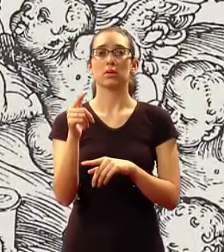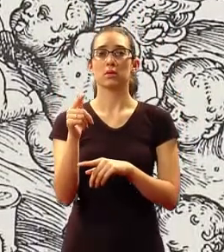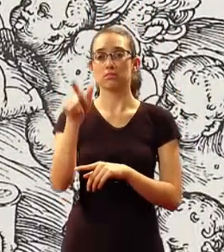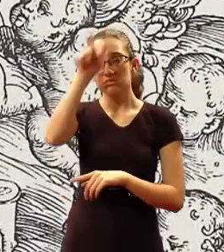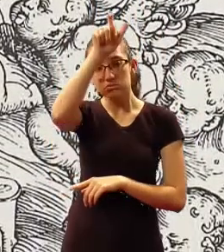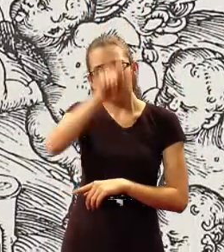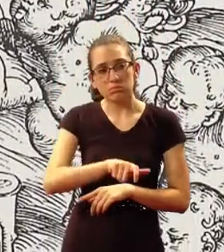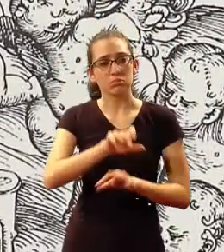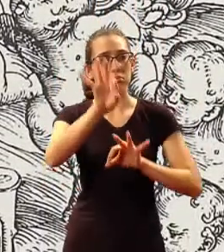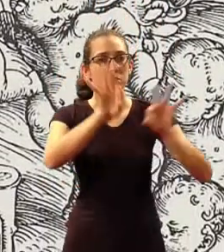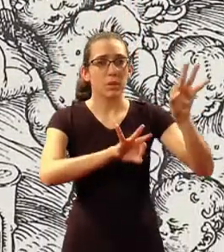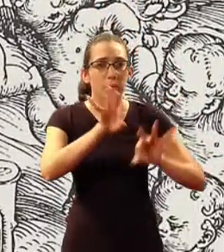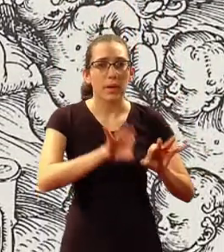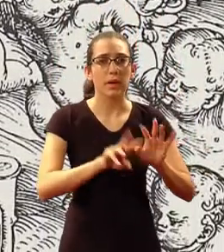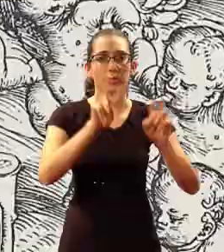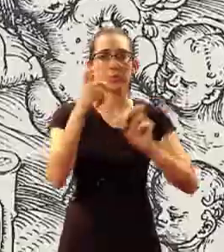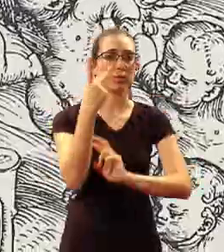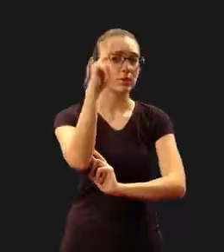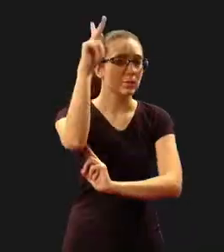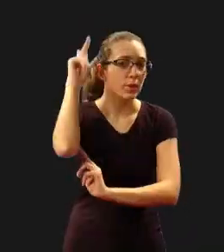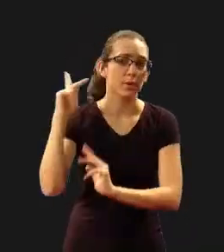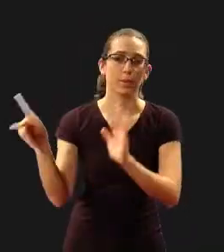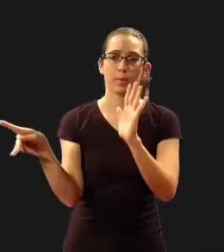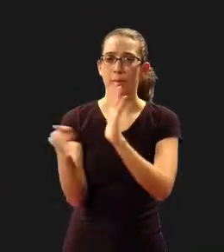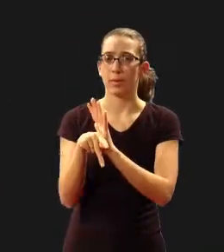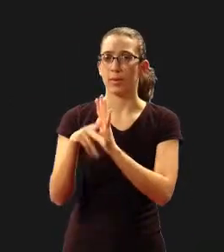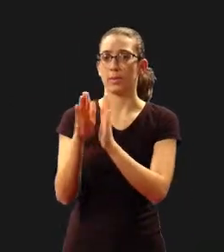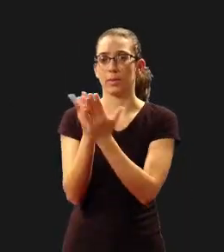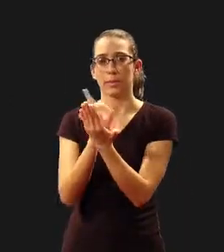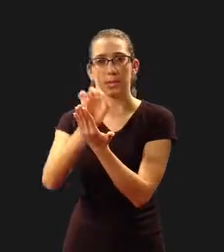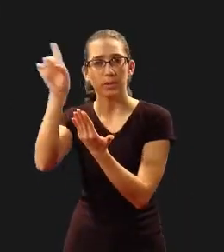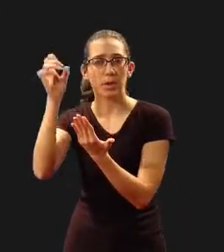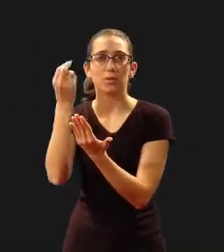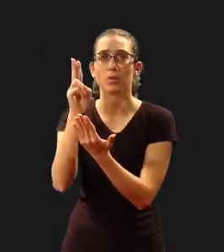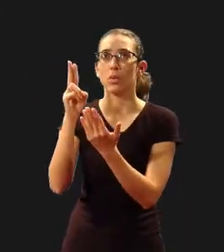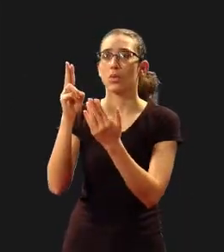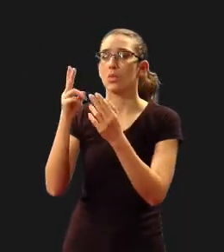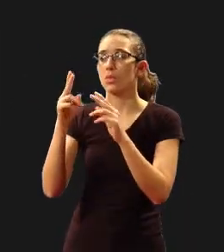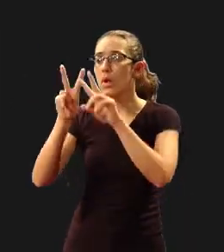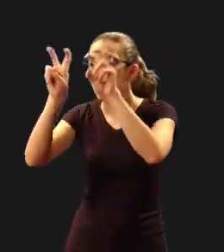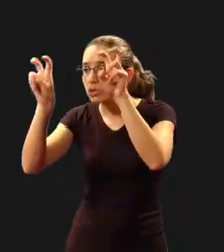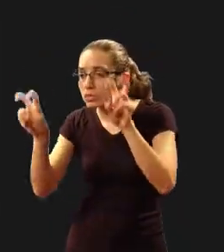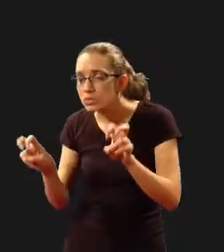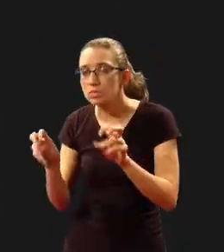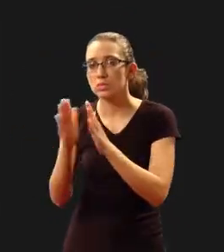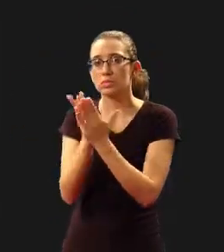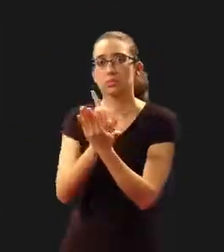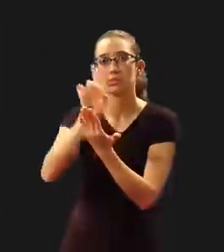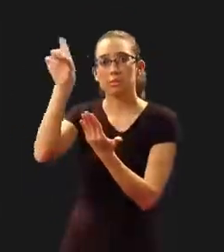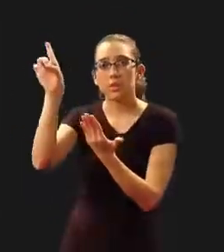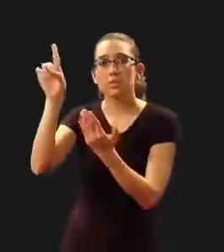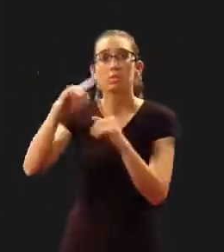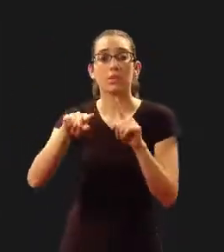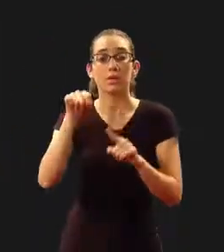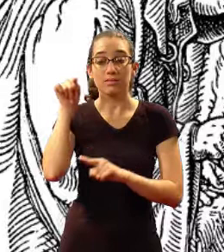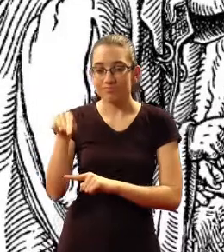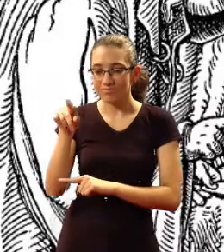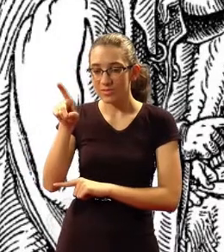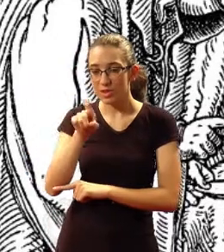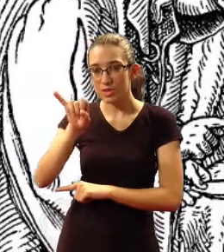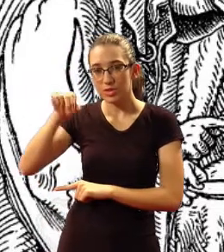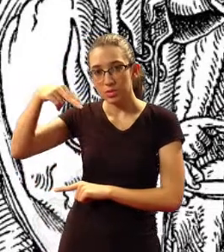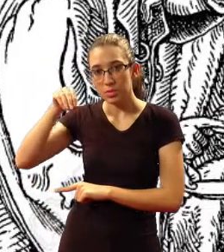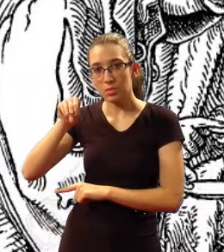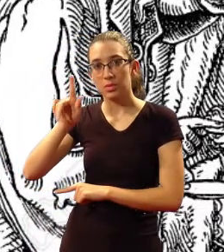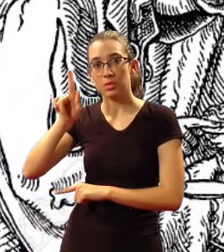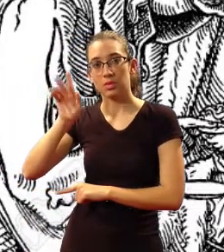que ele preparava de histórias da Bíblia ou cenas da Bíblia, mas também a xilogravura tinha